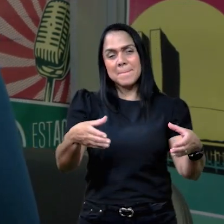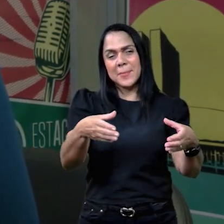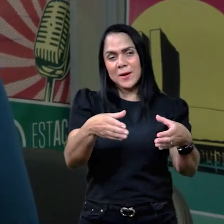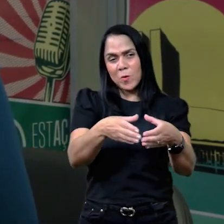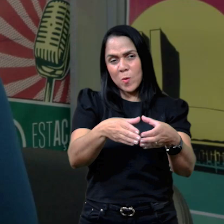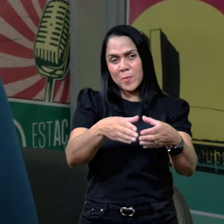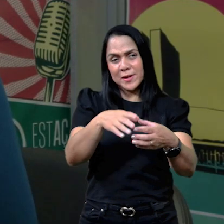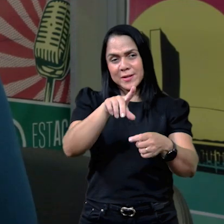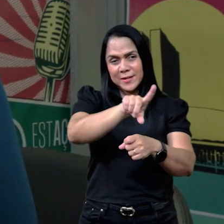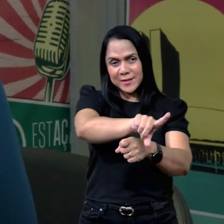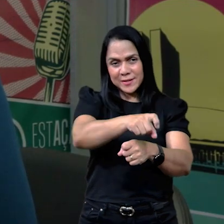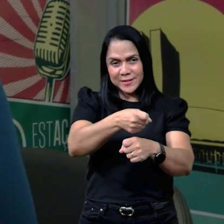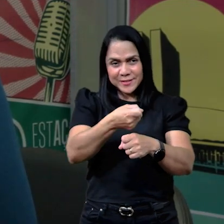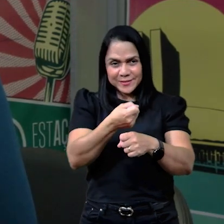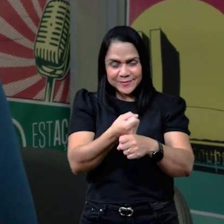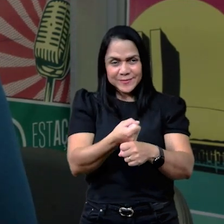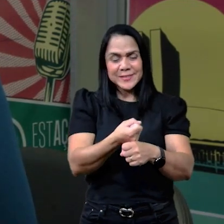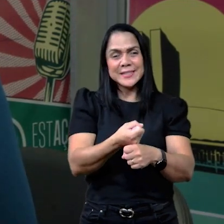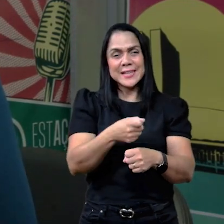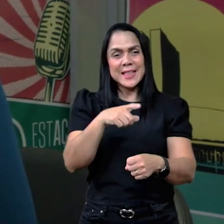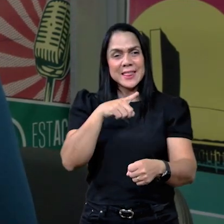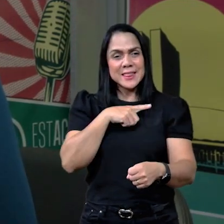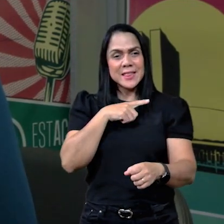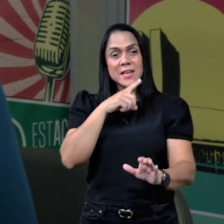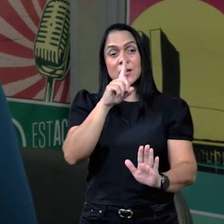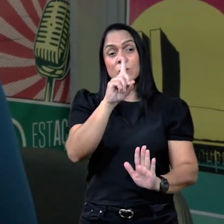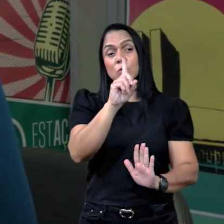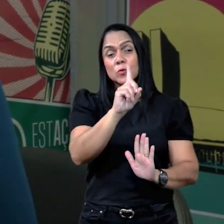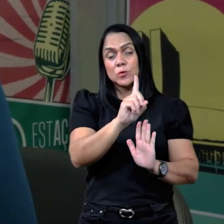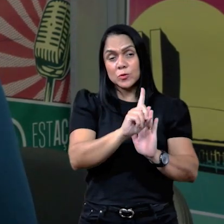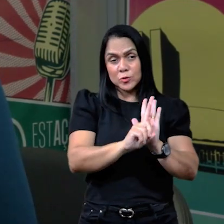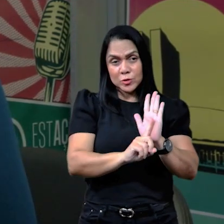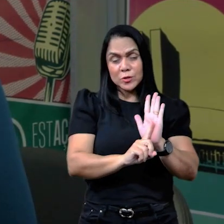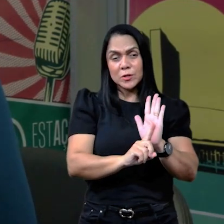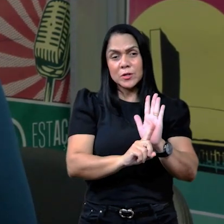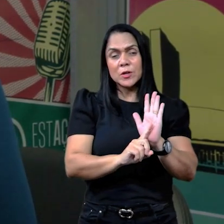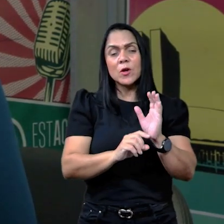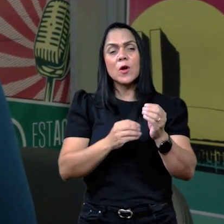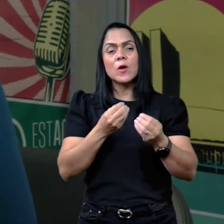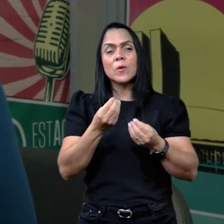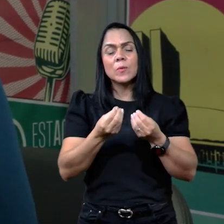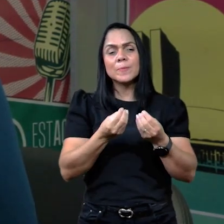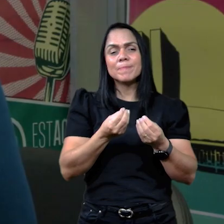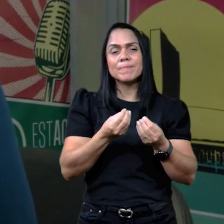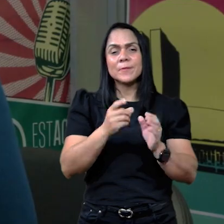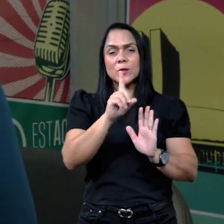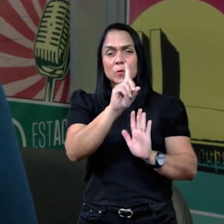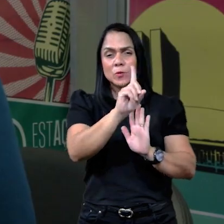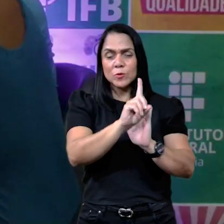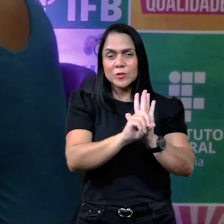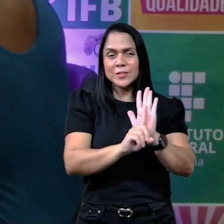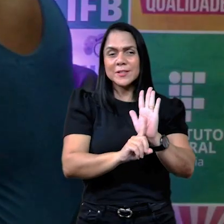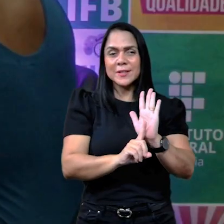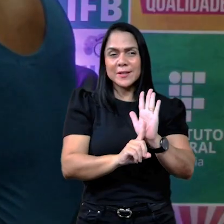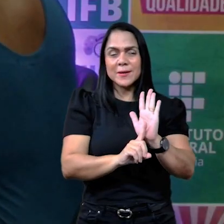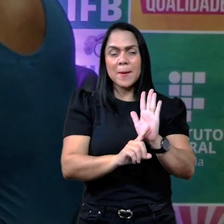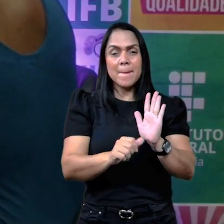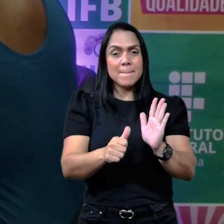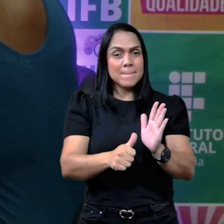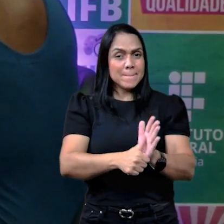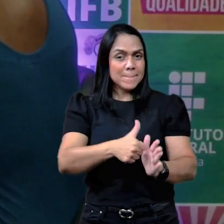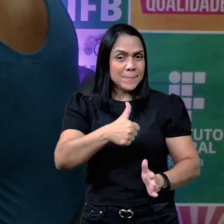as comunidades quilombolas terem seus direitos, que medidas, né, terem seus direitos